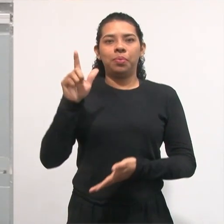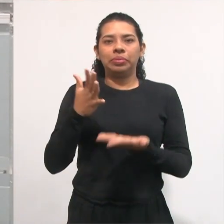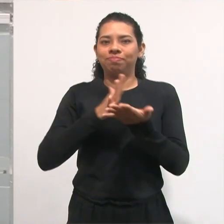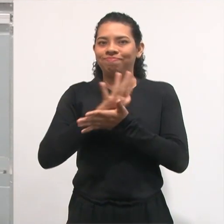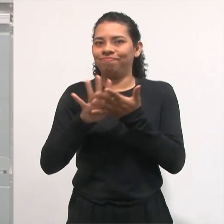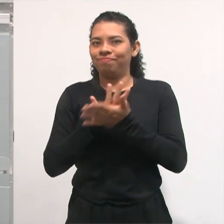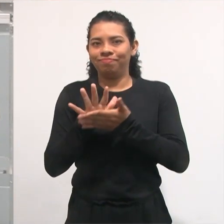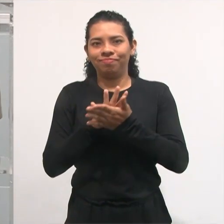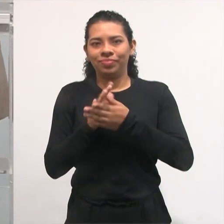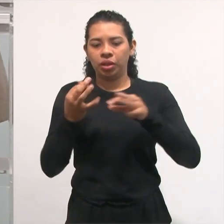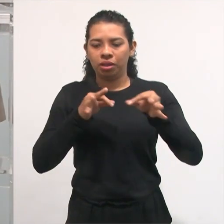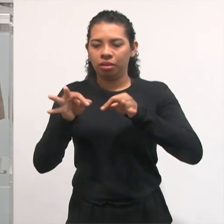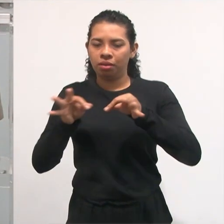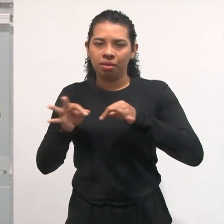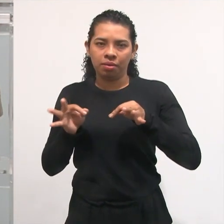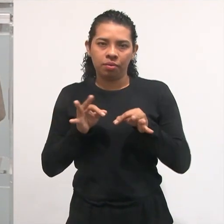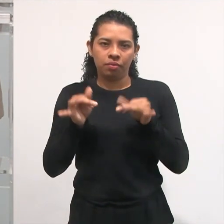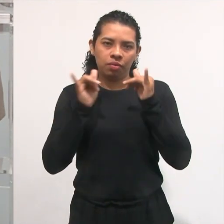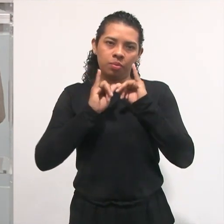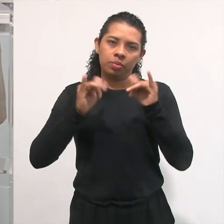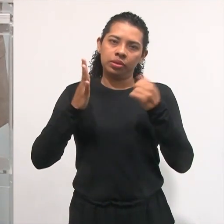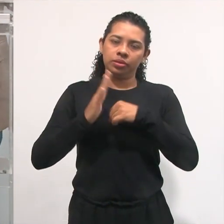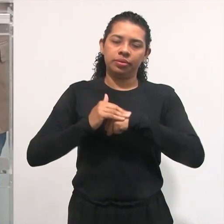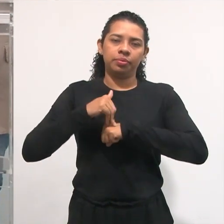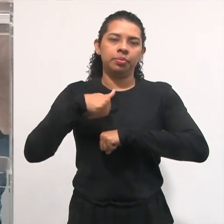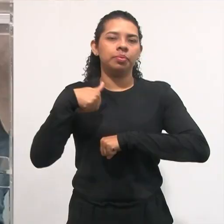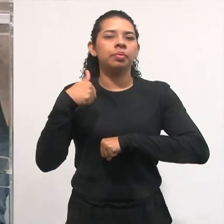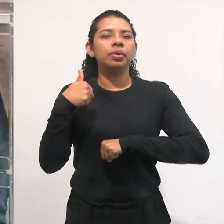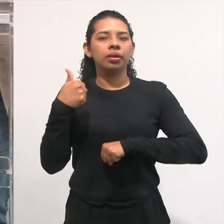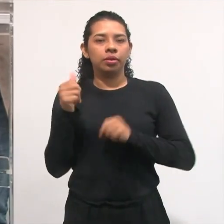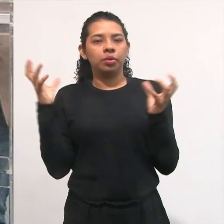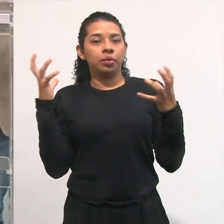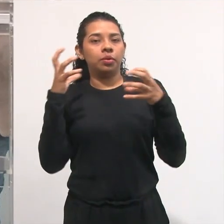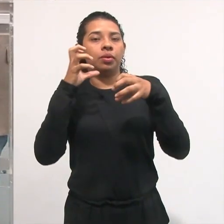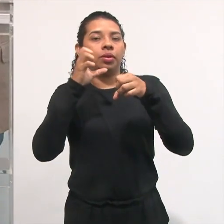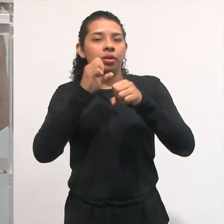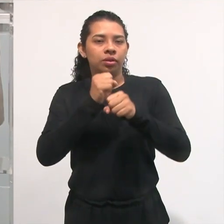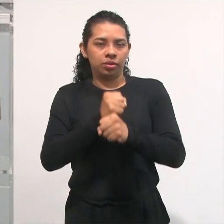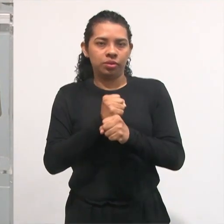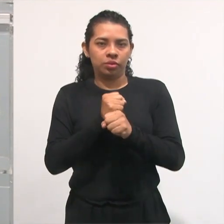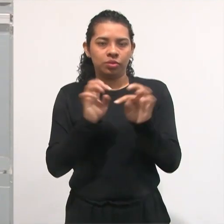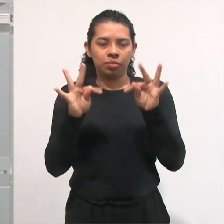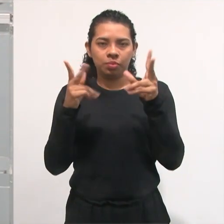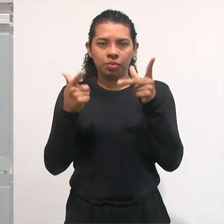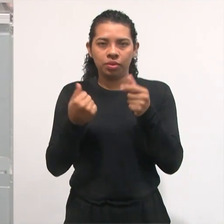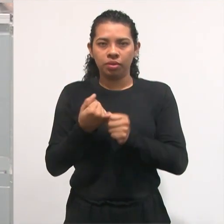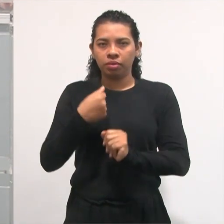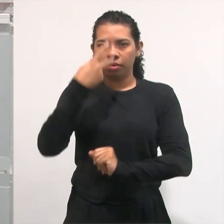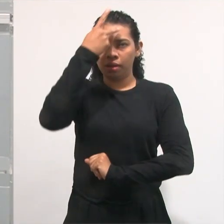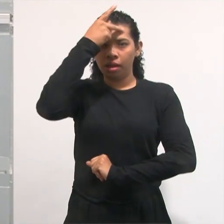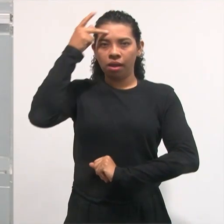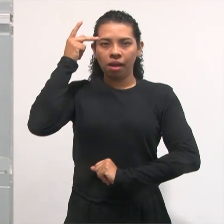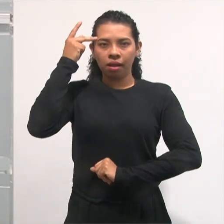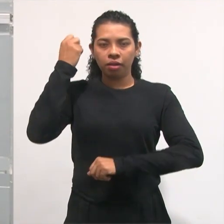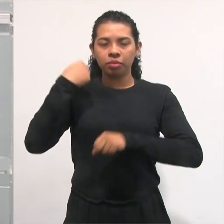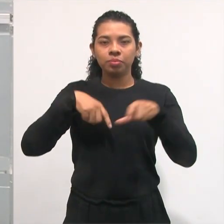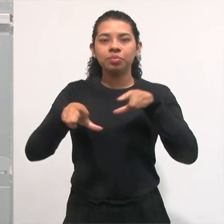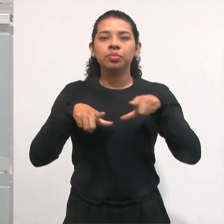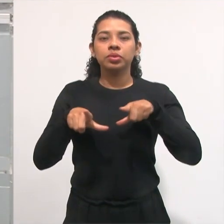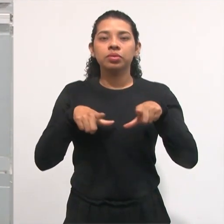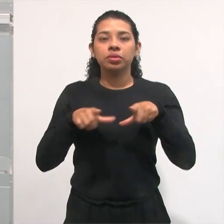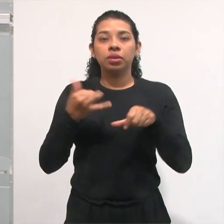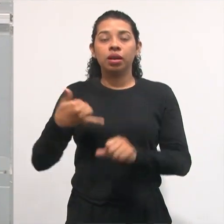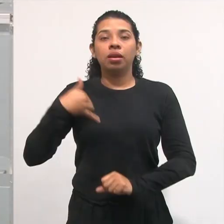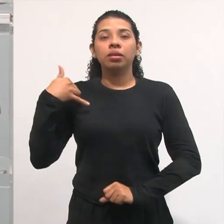em nada como gestor a ter uma informação mais qualificada, resumida dos servidores, sobre a idade